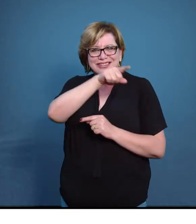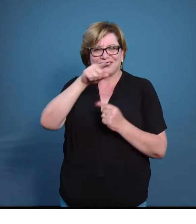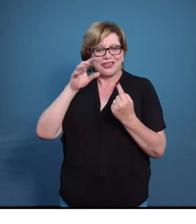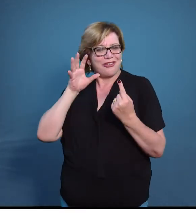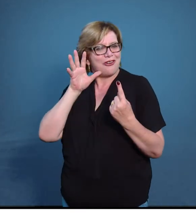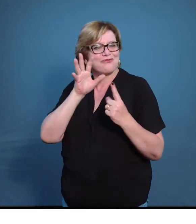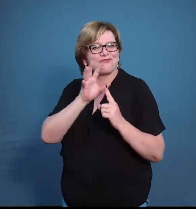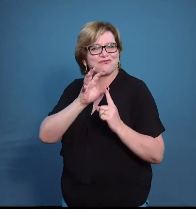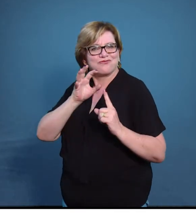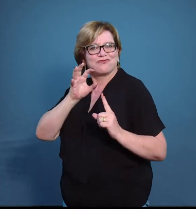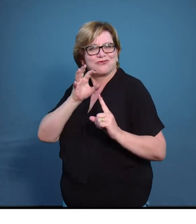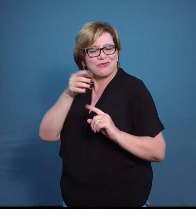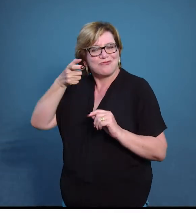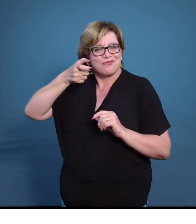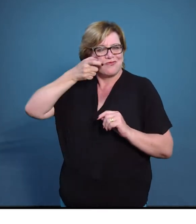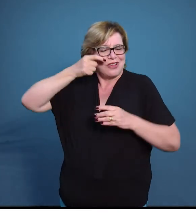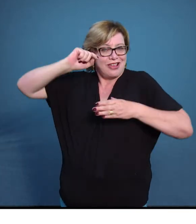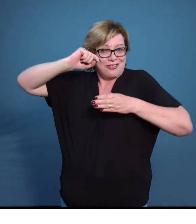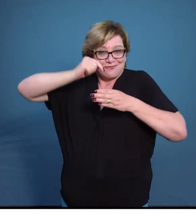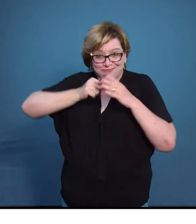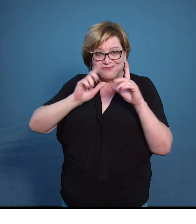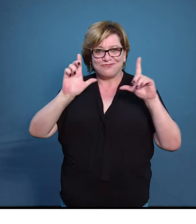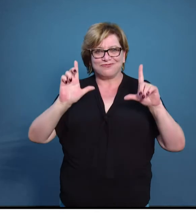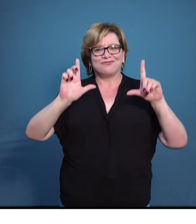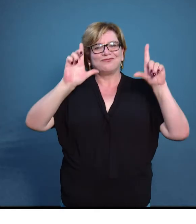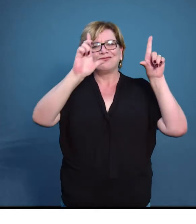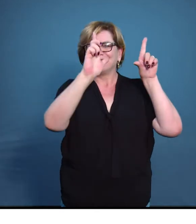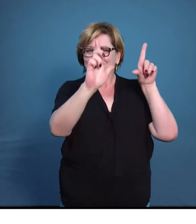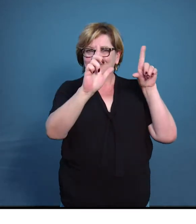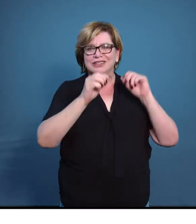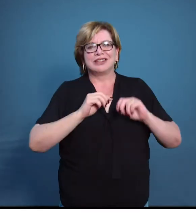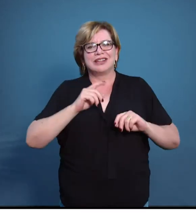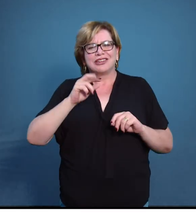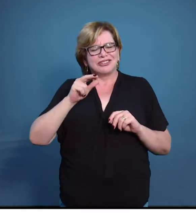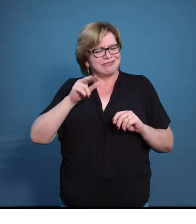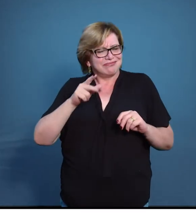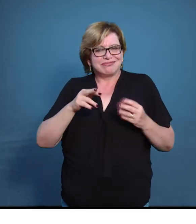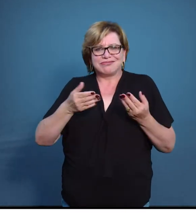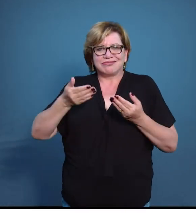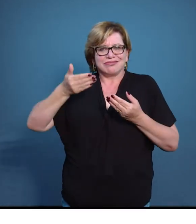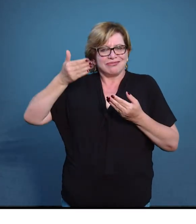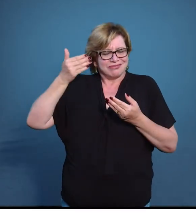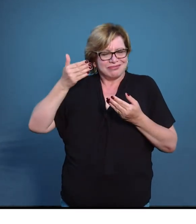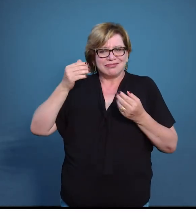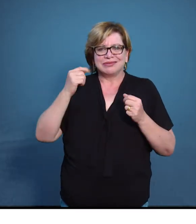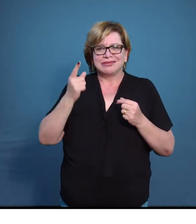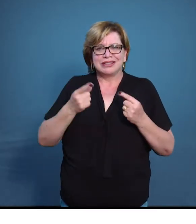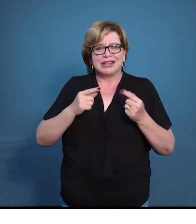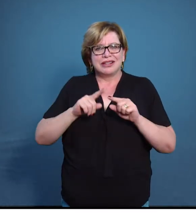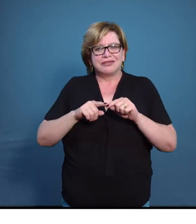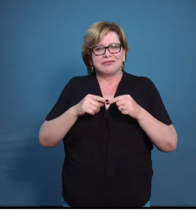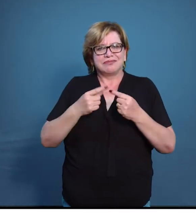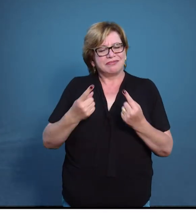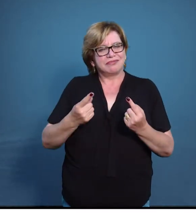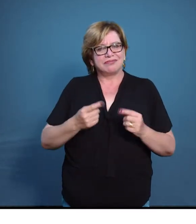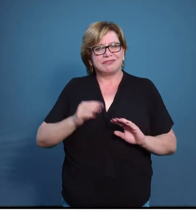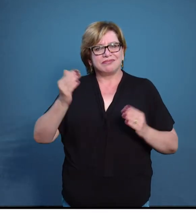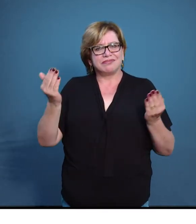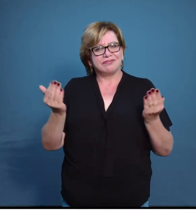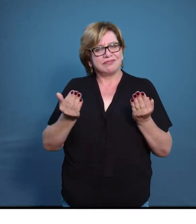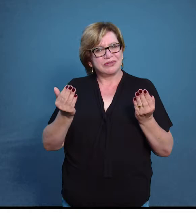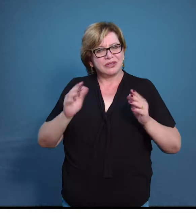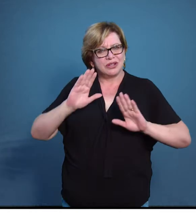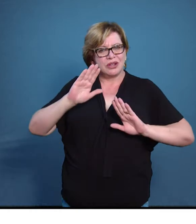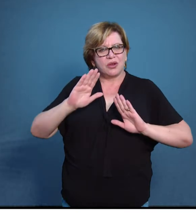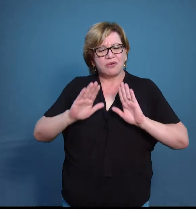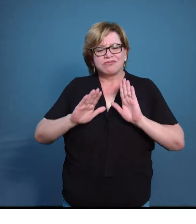mais profundamente a obra. Então, a gente fez quase o mesmo caminho que a gente fez na obra anterior, mas a partir de